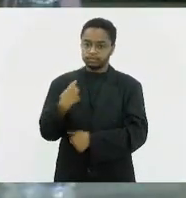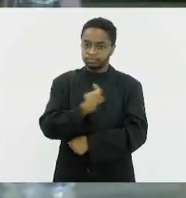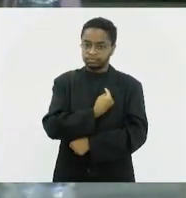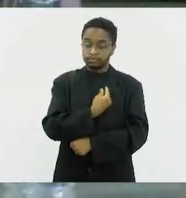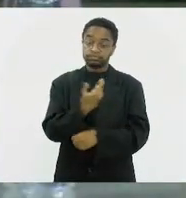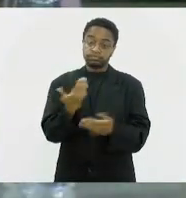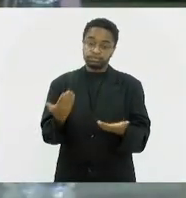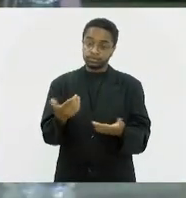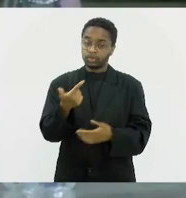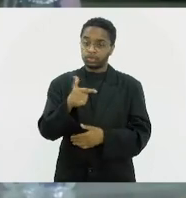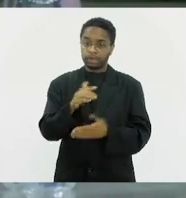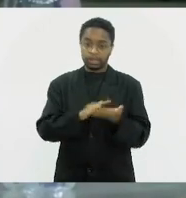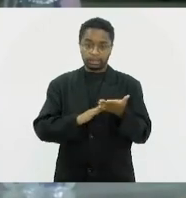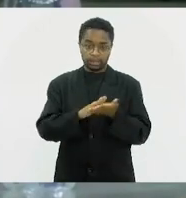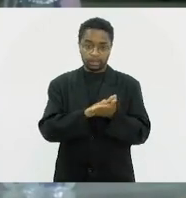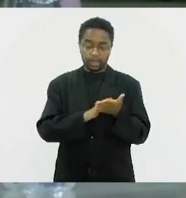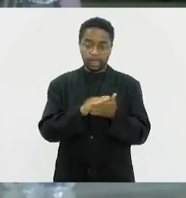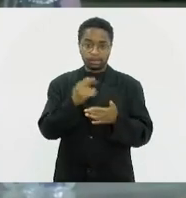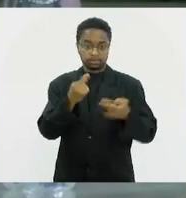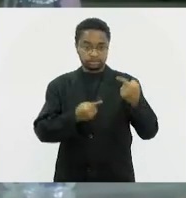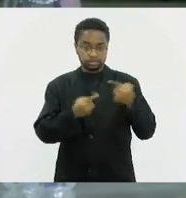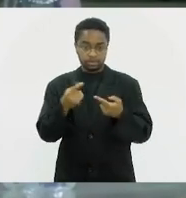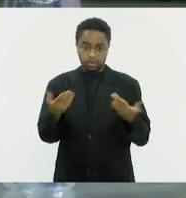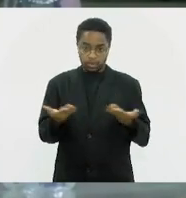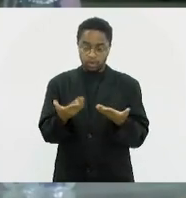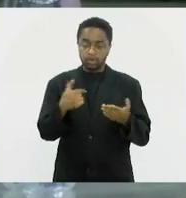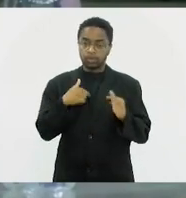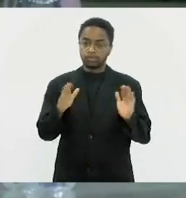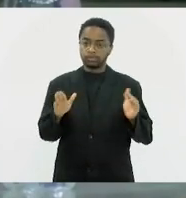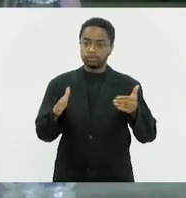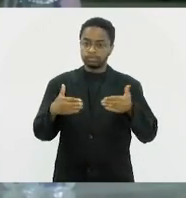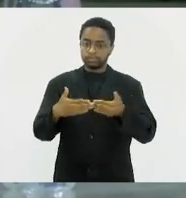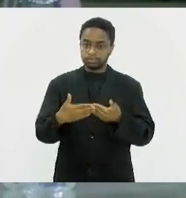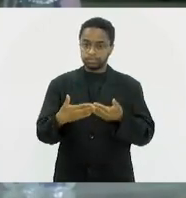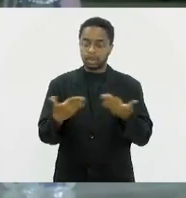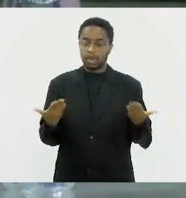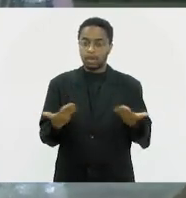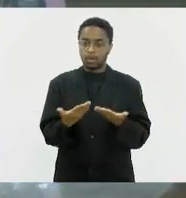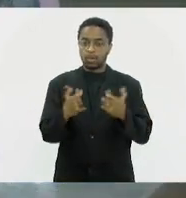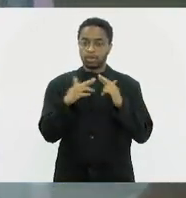nada mais havendo a ser declarado, dou por encerrada essa